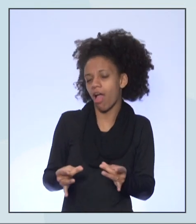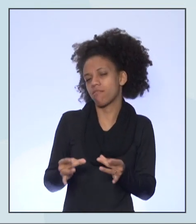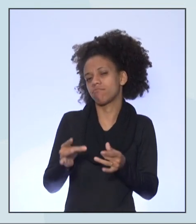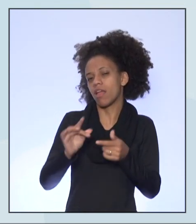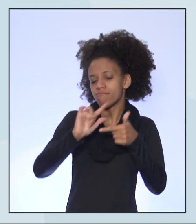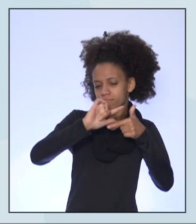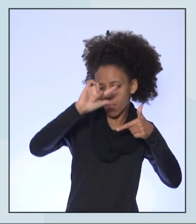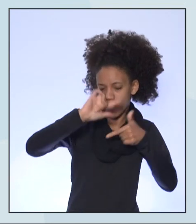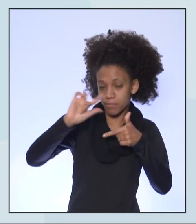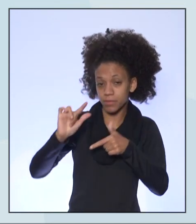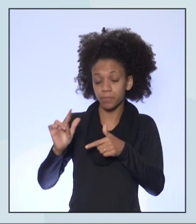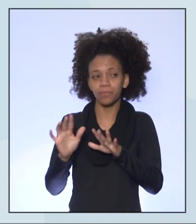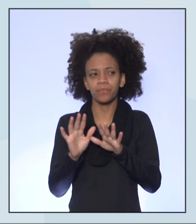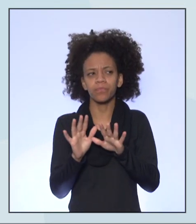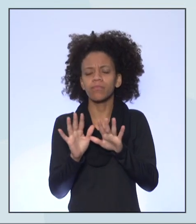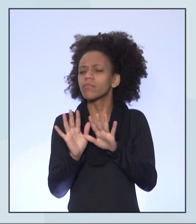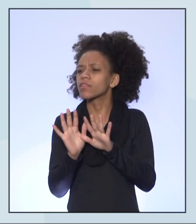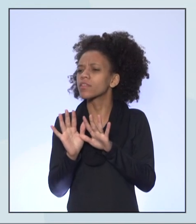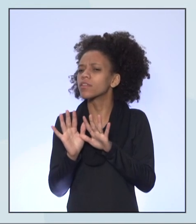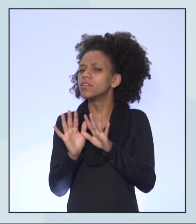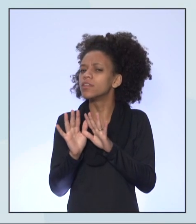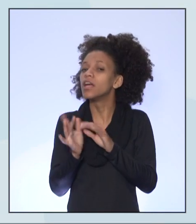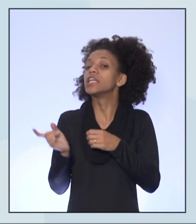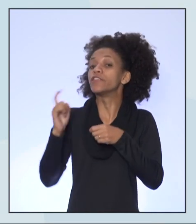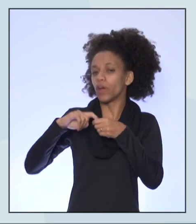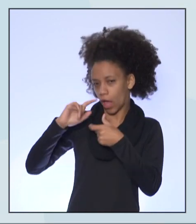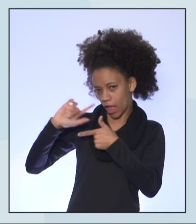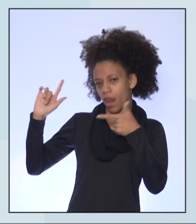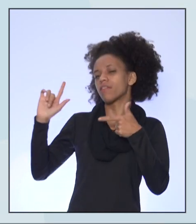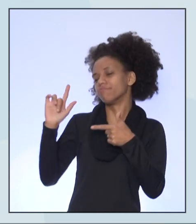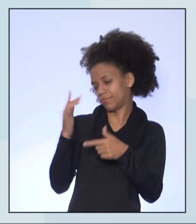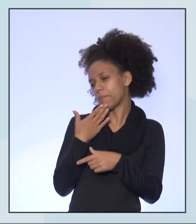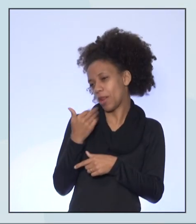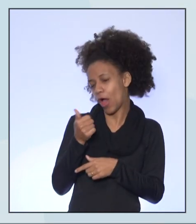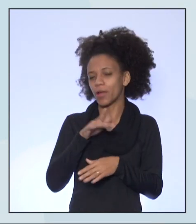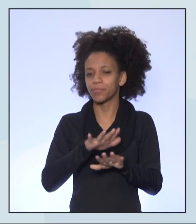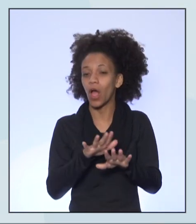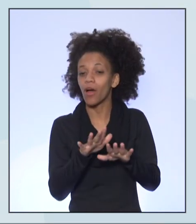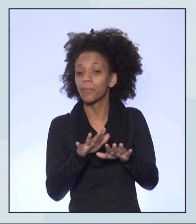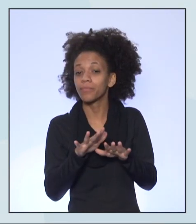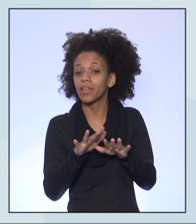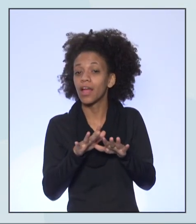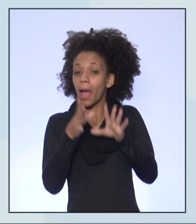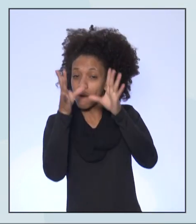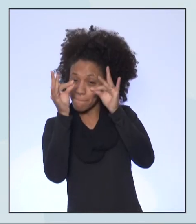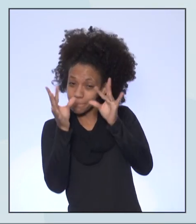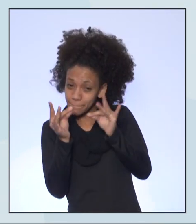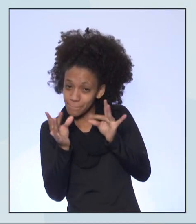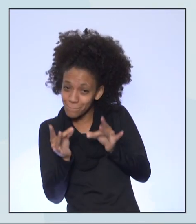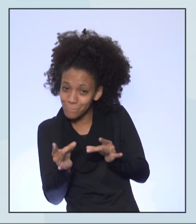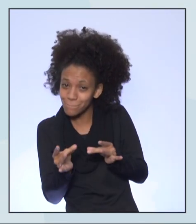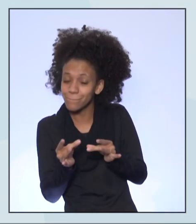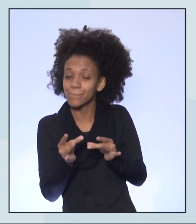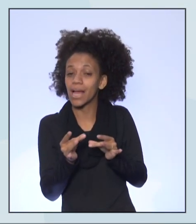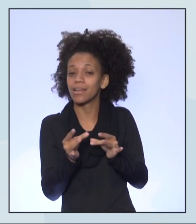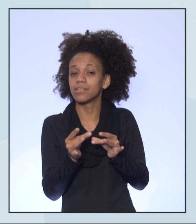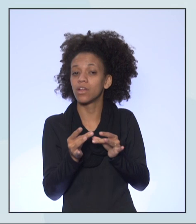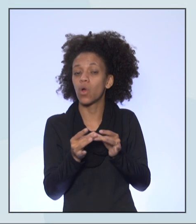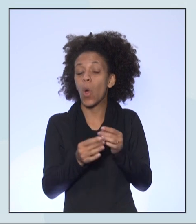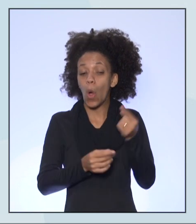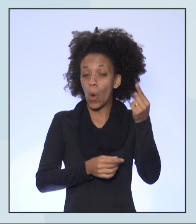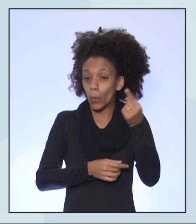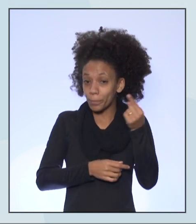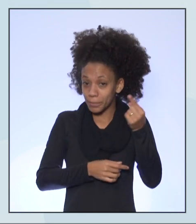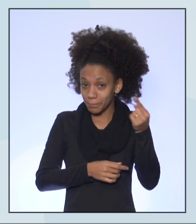imagem. Volta na imagem. Na maior, né? Isso, olha lá. Os detalhes da imagem original. O